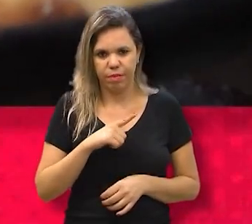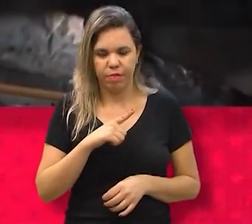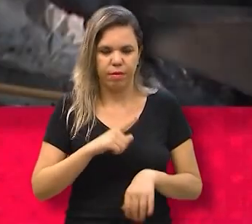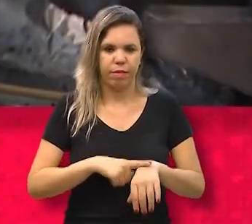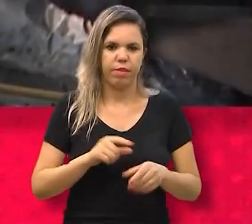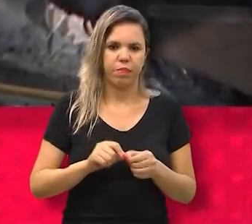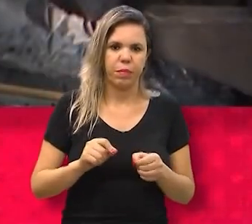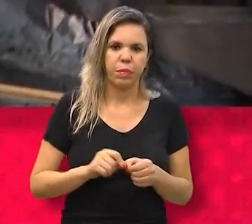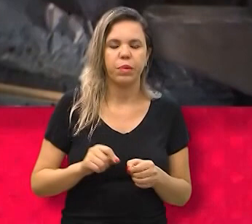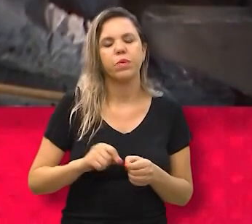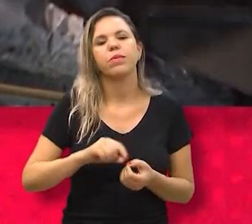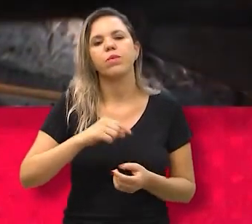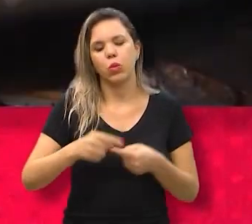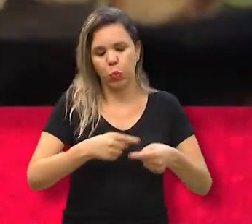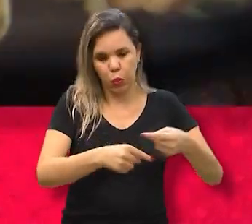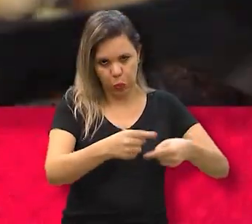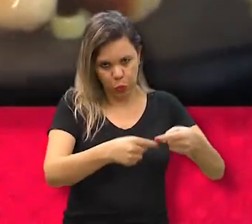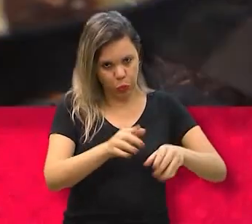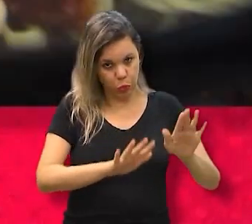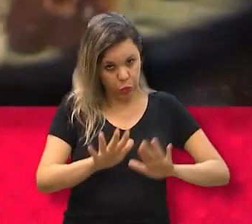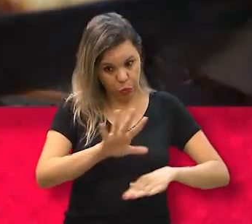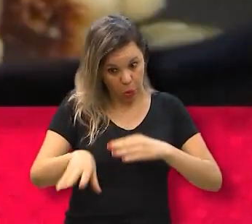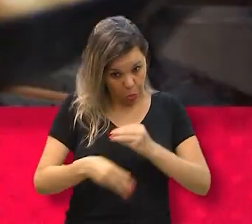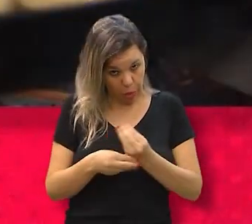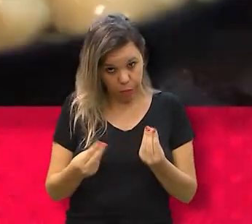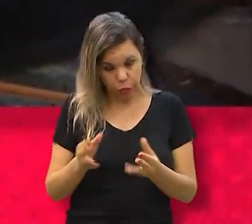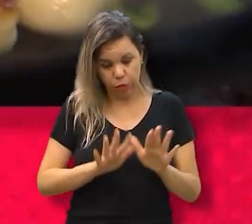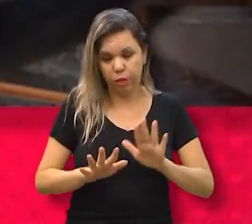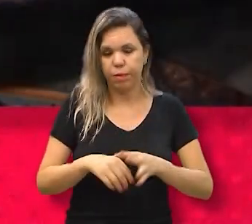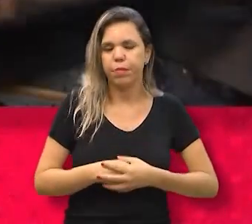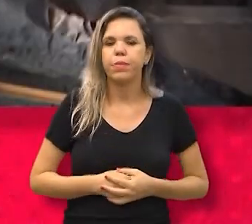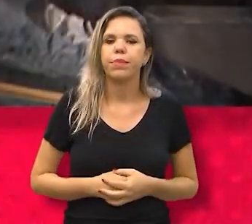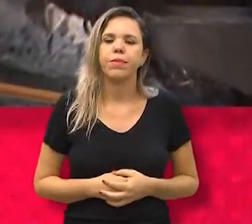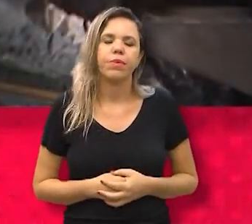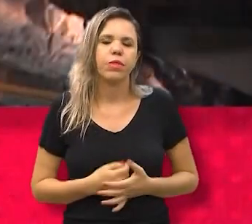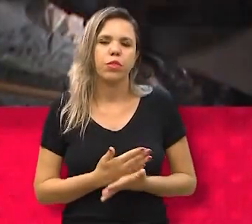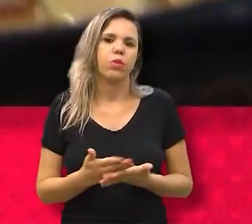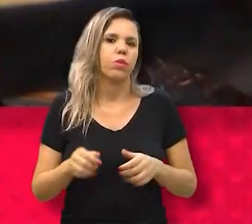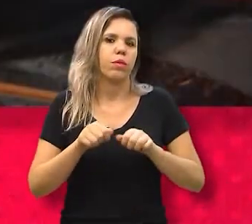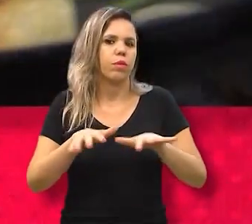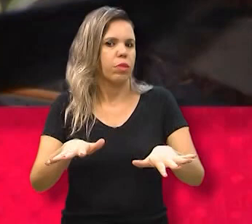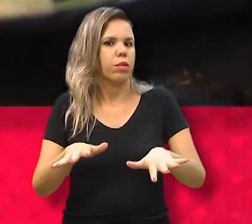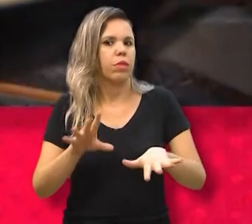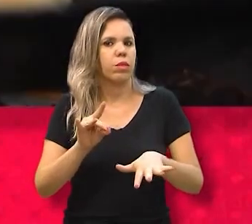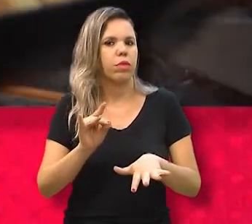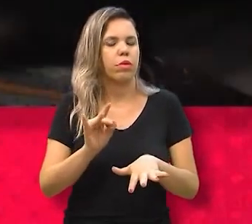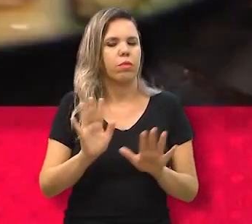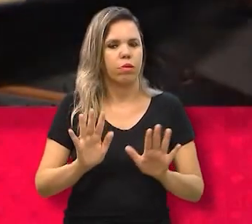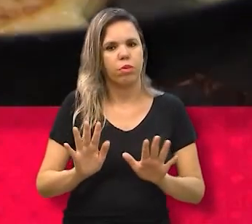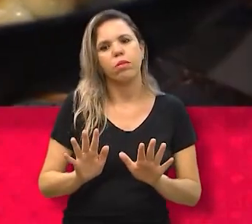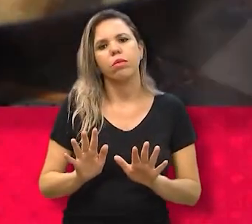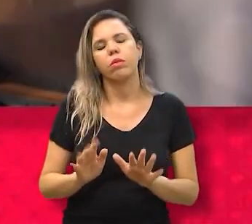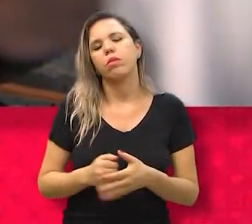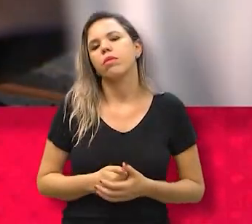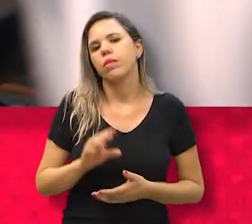e aí tem ali na hora que você vai enrolar, tomar cuidado para não acrescentar demais, não é? Isso, porque a gente começa a espalhar farinha para não grudar na